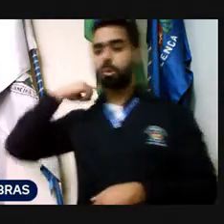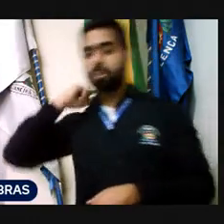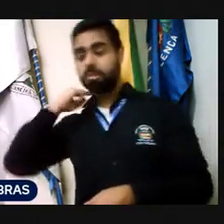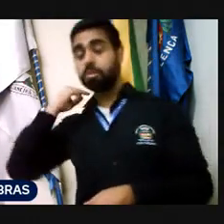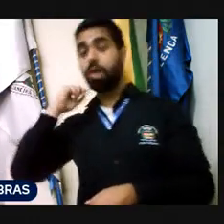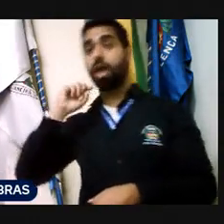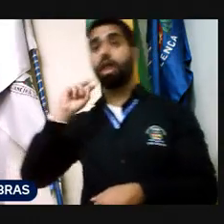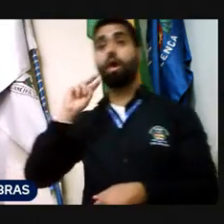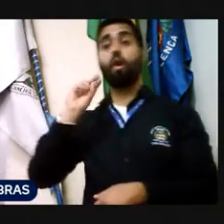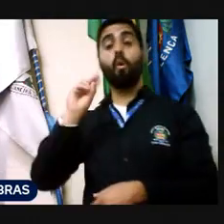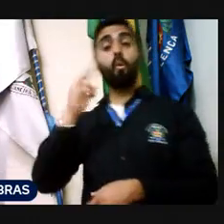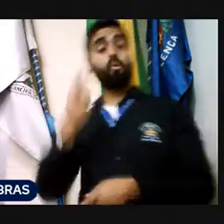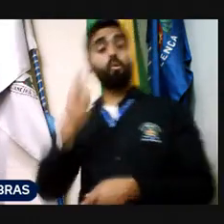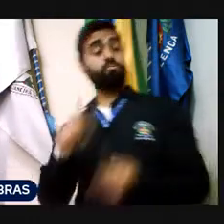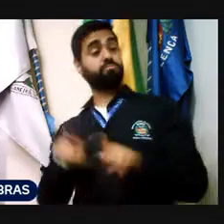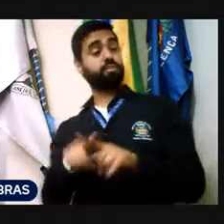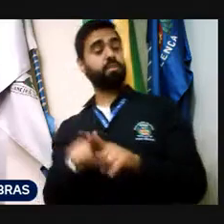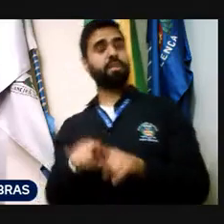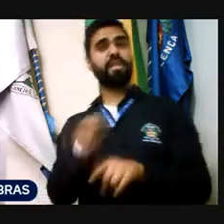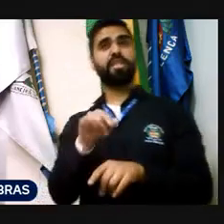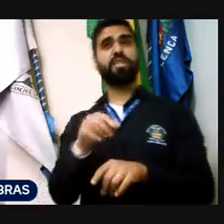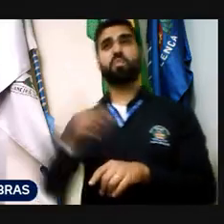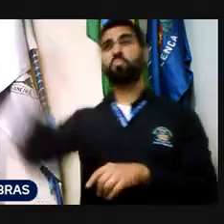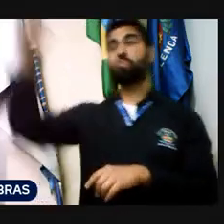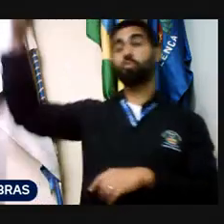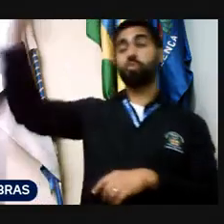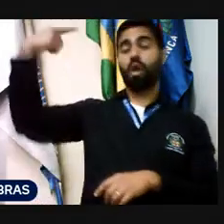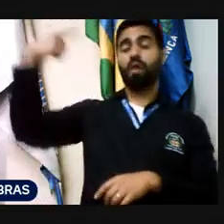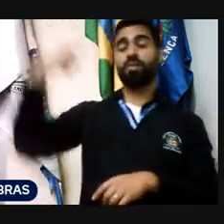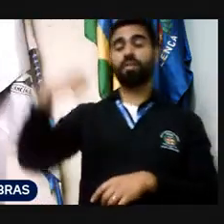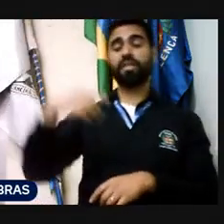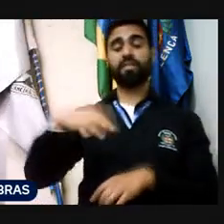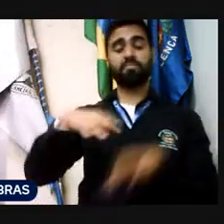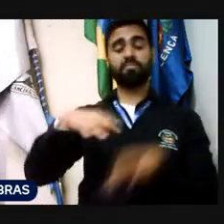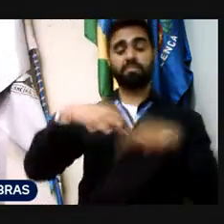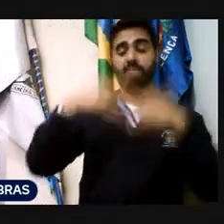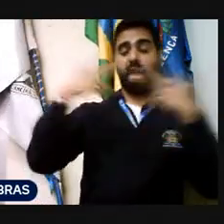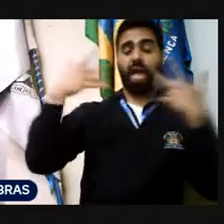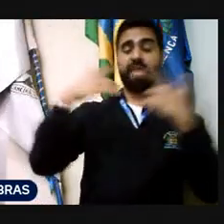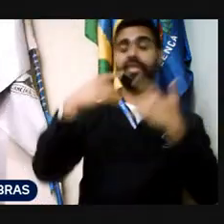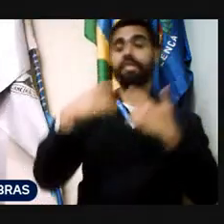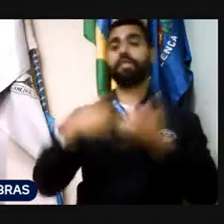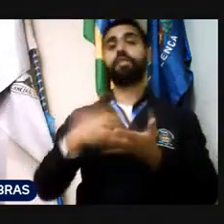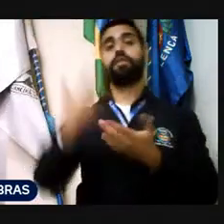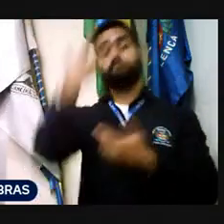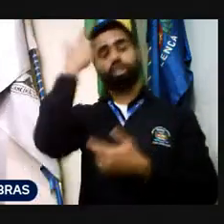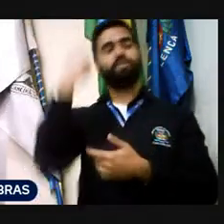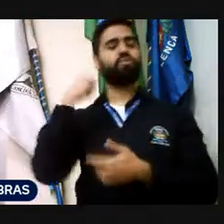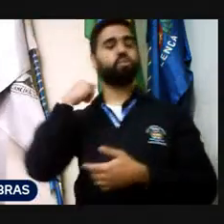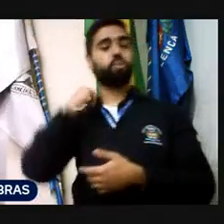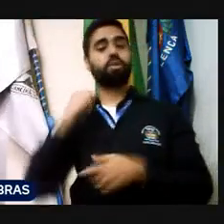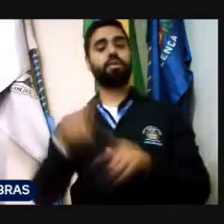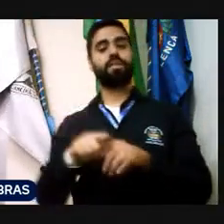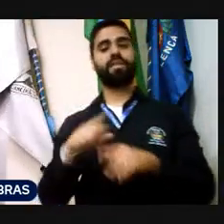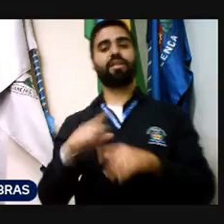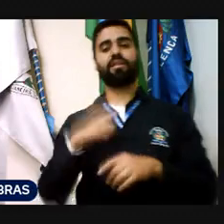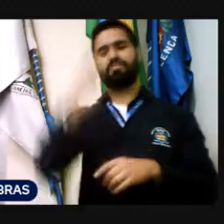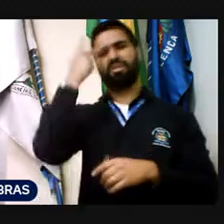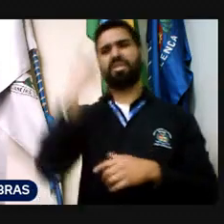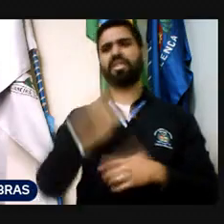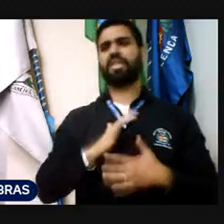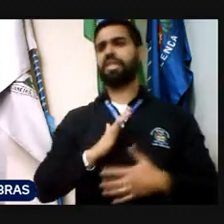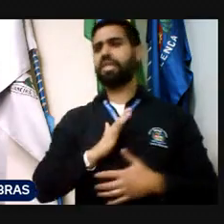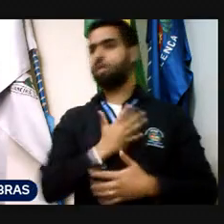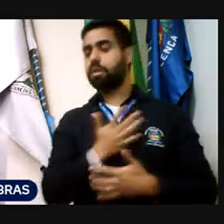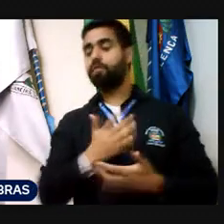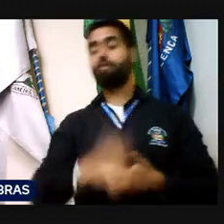chuvoso, ou quando estava esse tempo do sol escaldante, a poeira batendo nas casas das pessoas, trazendo um incômodo muito grande